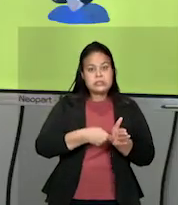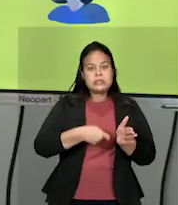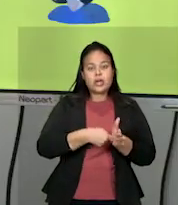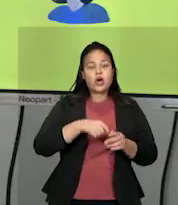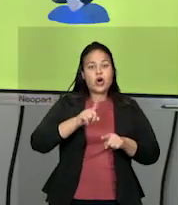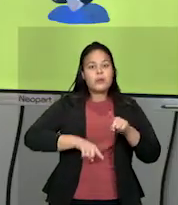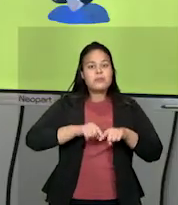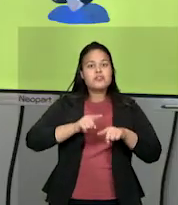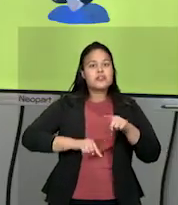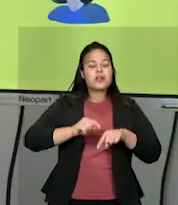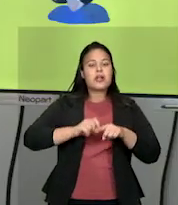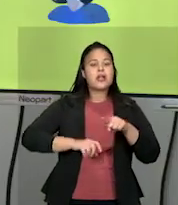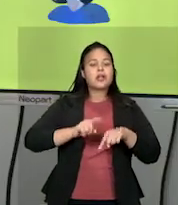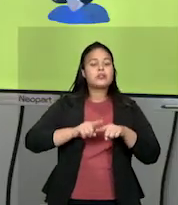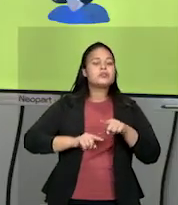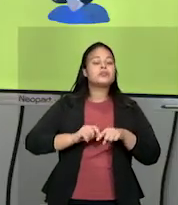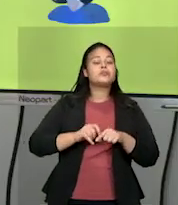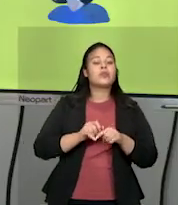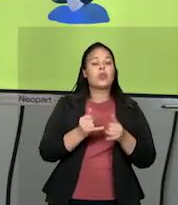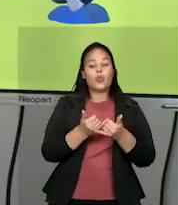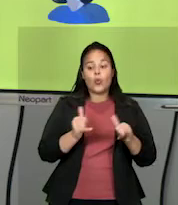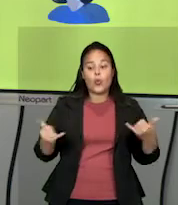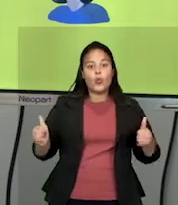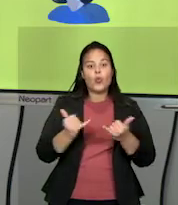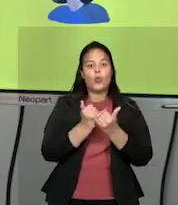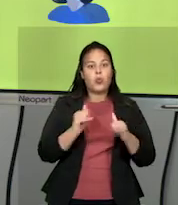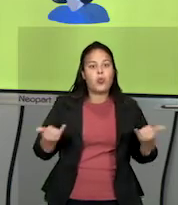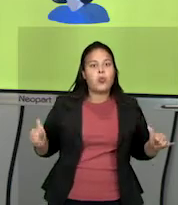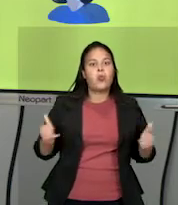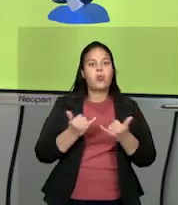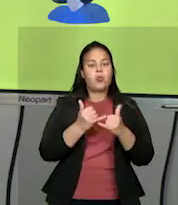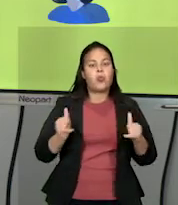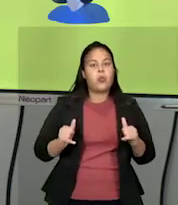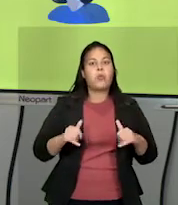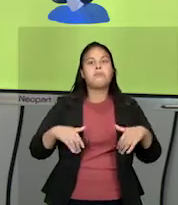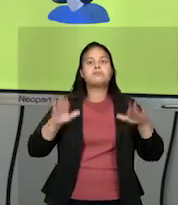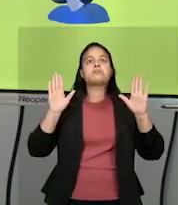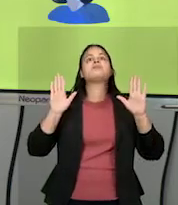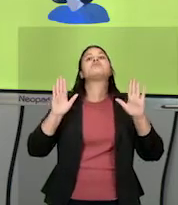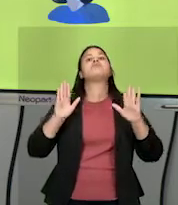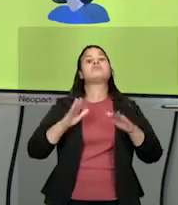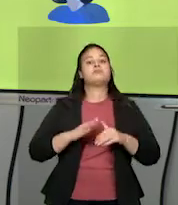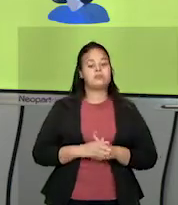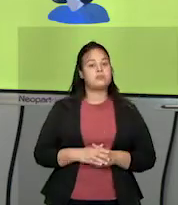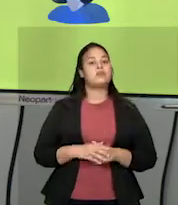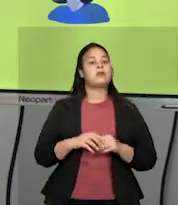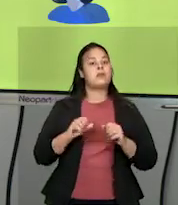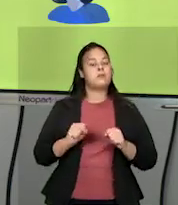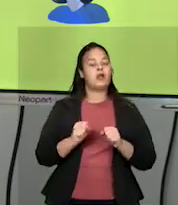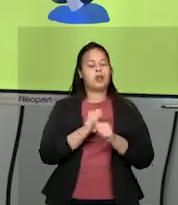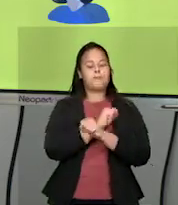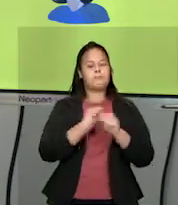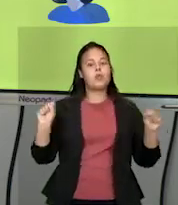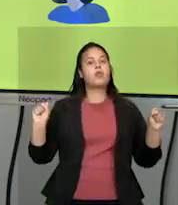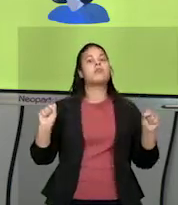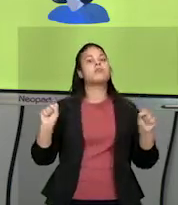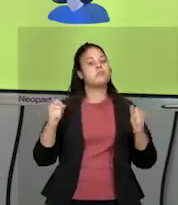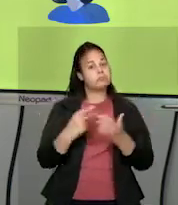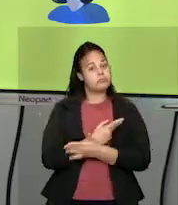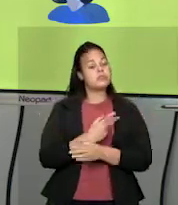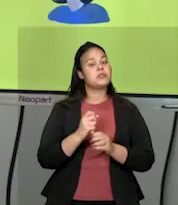mesmo tempo, a corrente elétrica total vai ser muito alta, correndo o risco de dar até um curto-circuito,